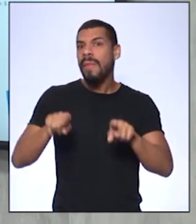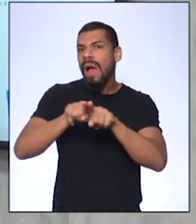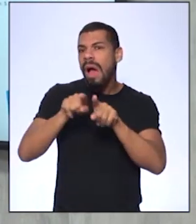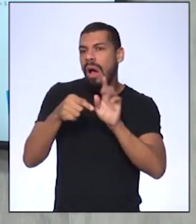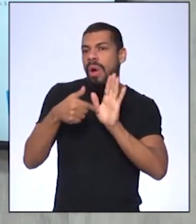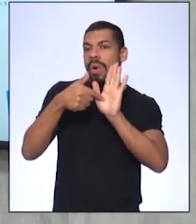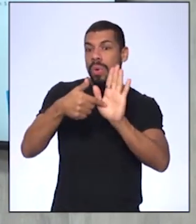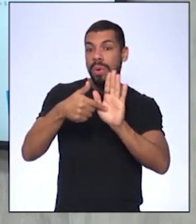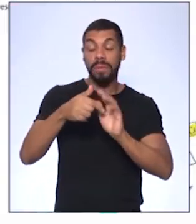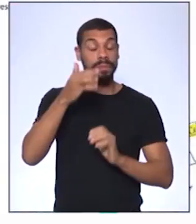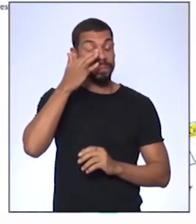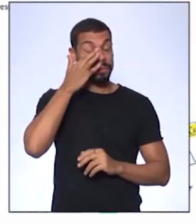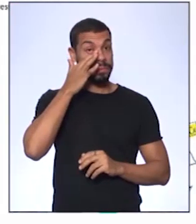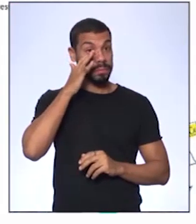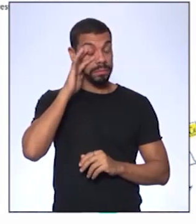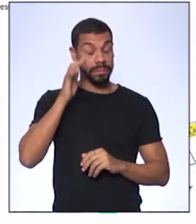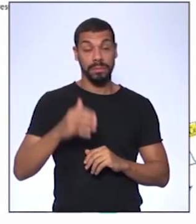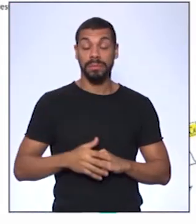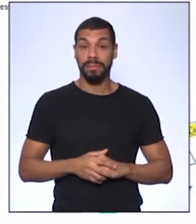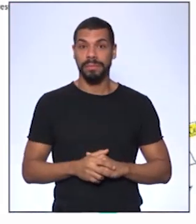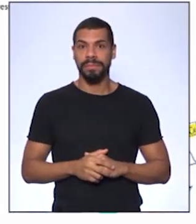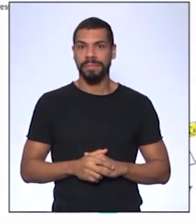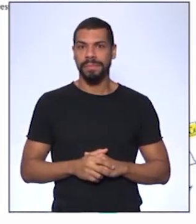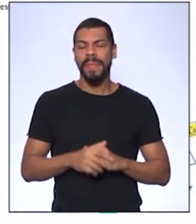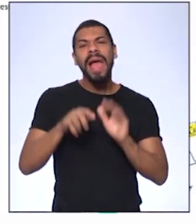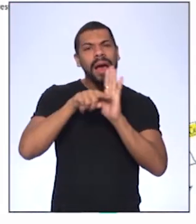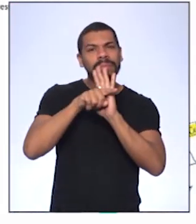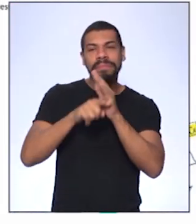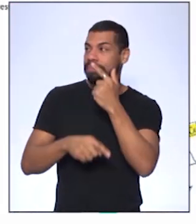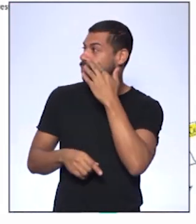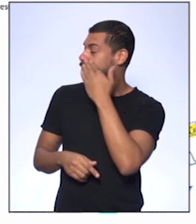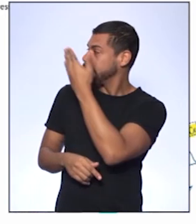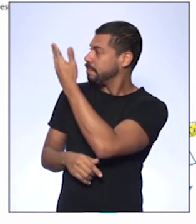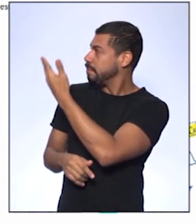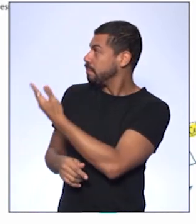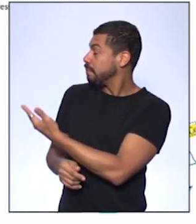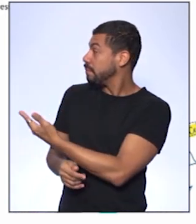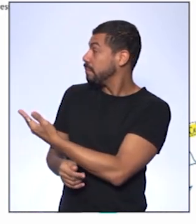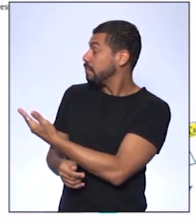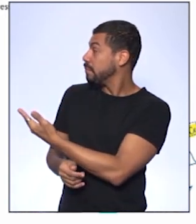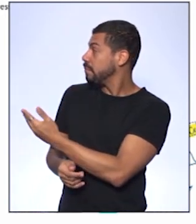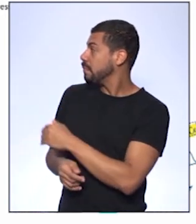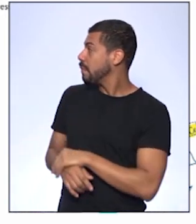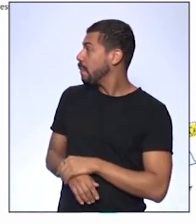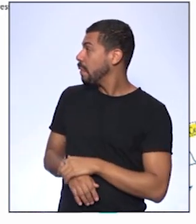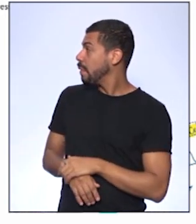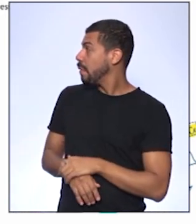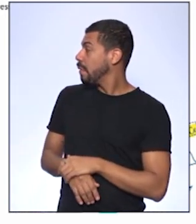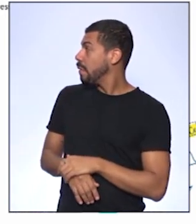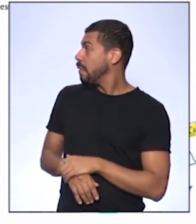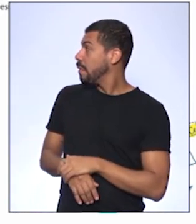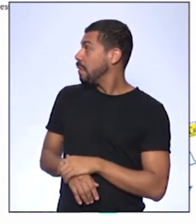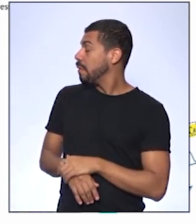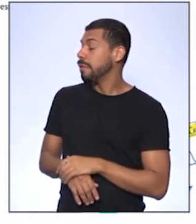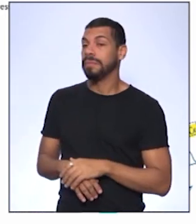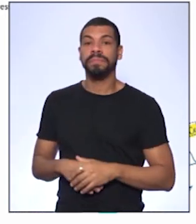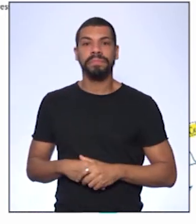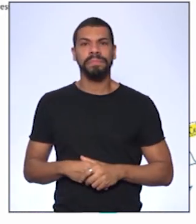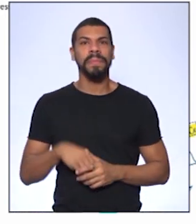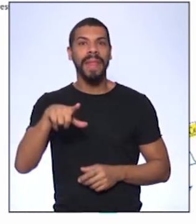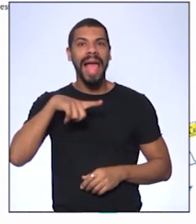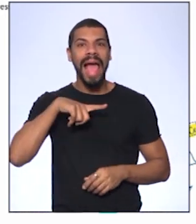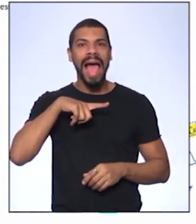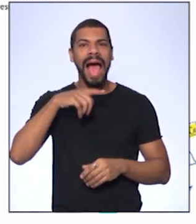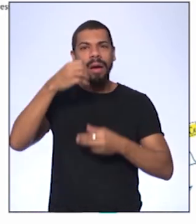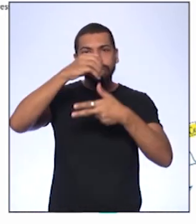aqui, gente. Coloca aqui, só a questão para a gente. Essa foi a questão do ano passado, eu vou ler para vocês essa questão,